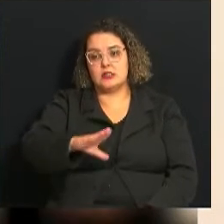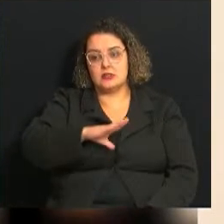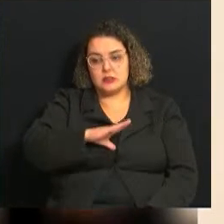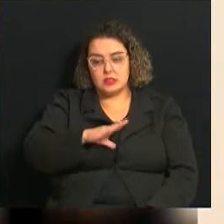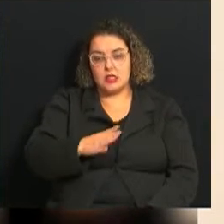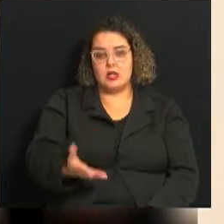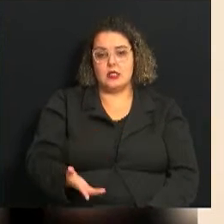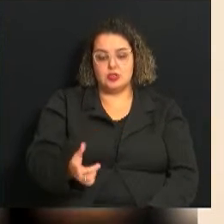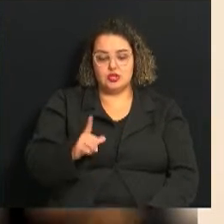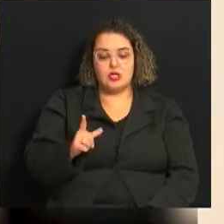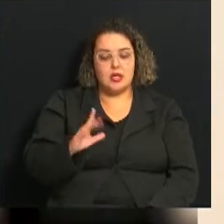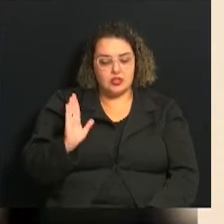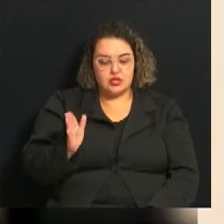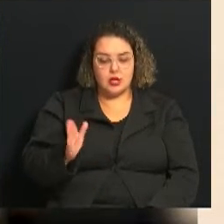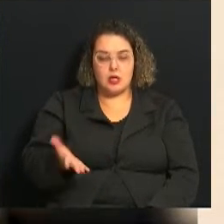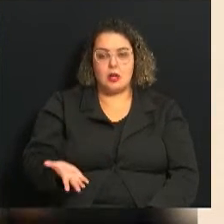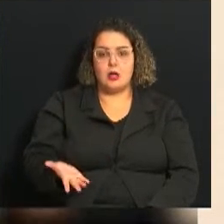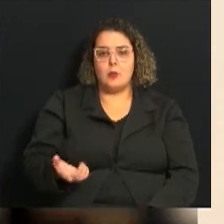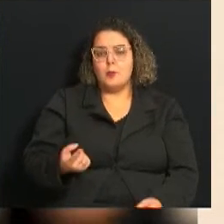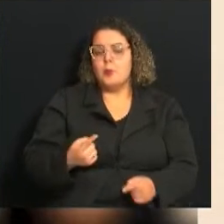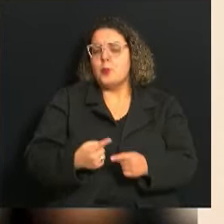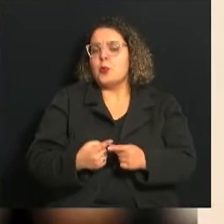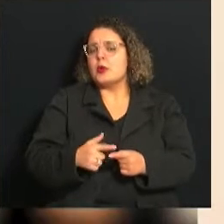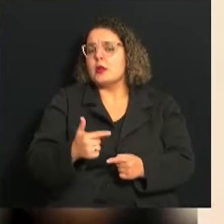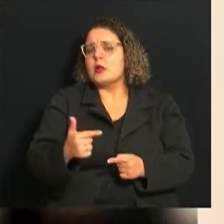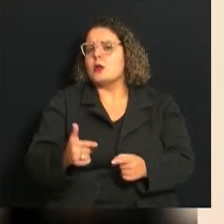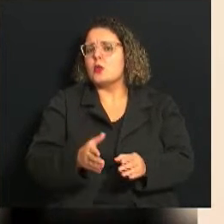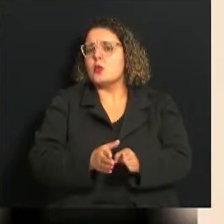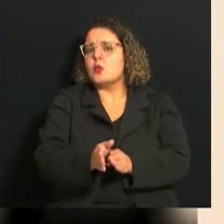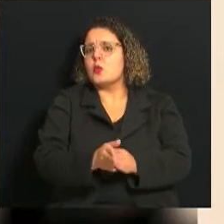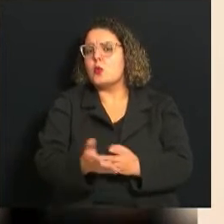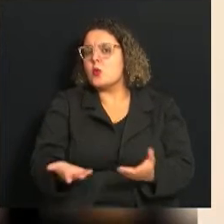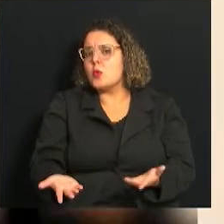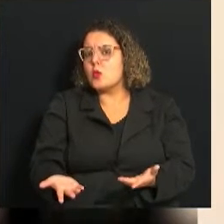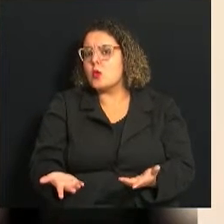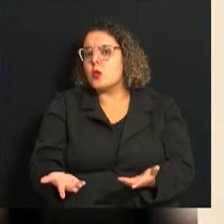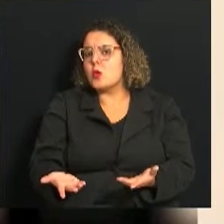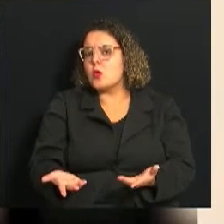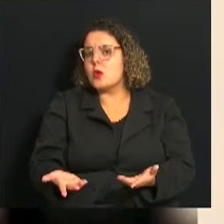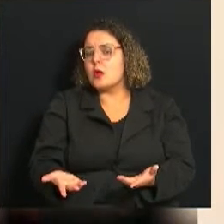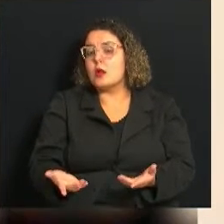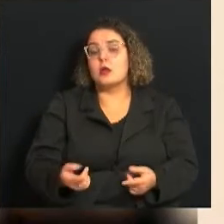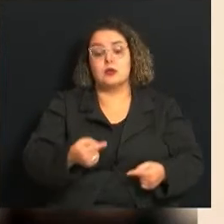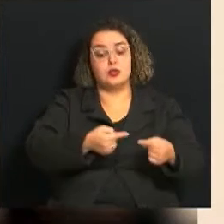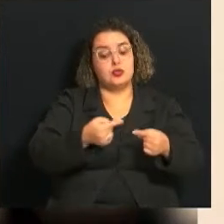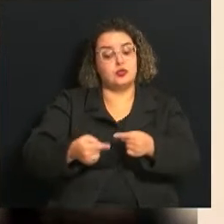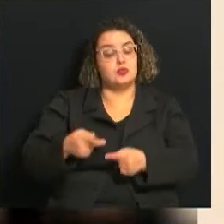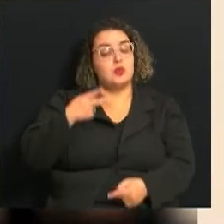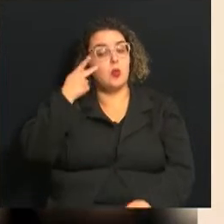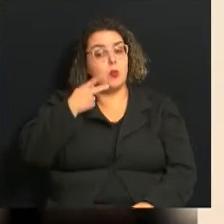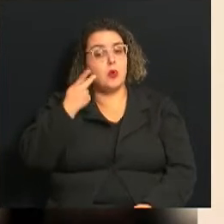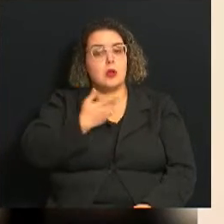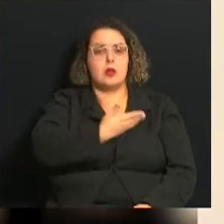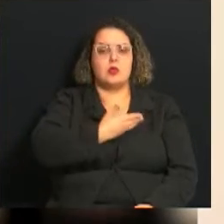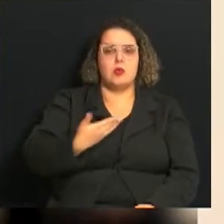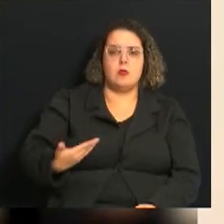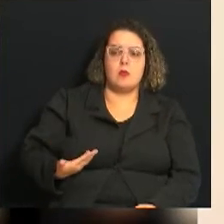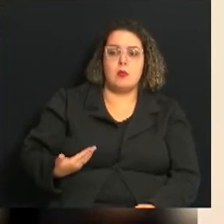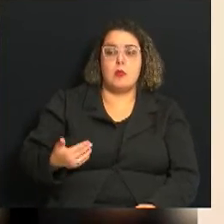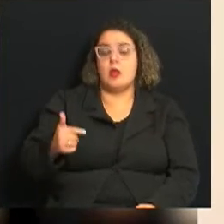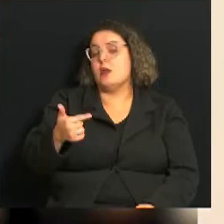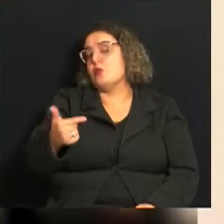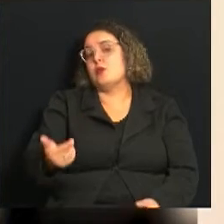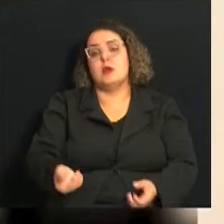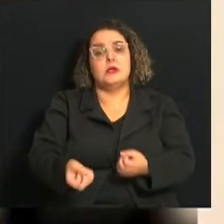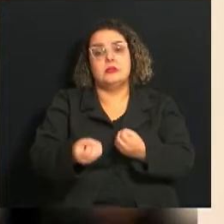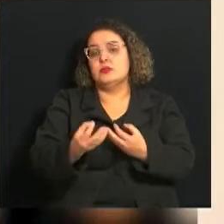deveria também ter um conselho para a população LGBTQIA+, que discute as políticas públicas, mas sem os dados, sem a